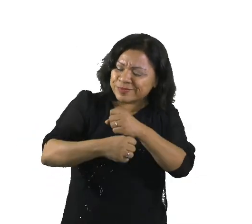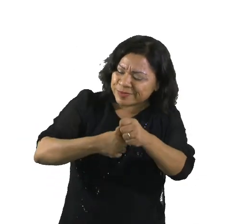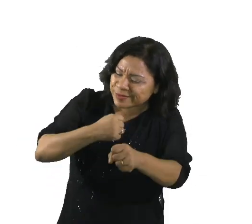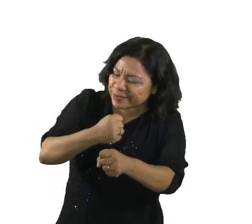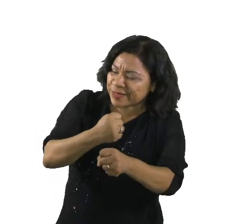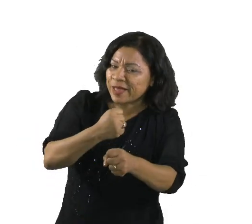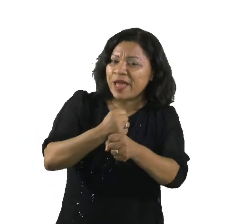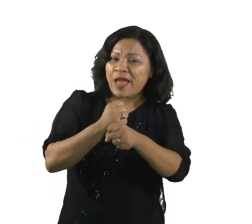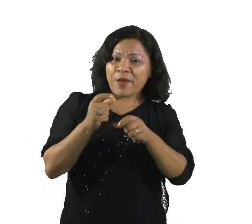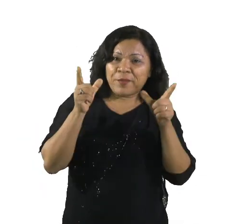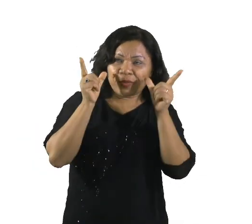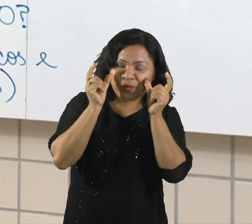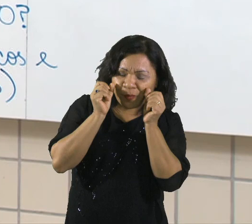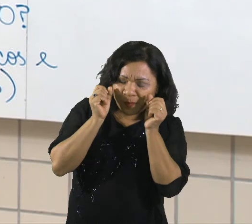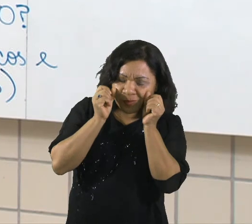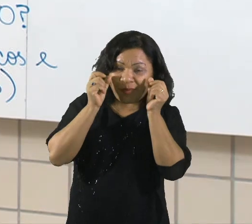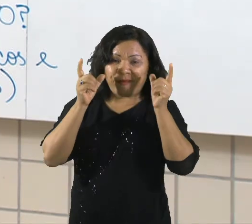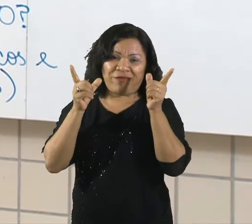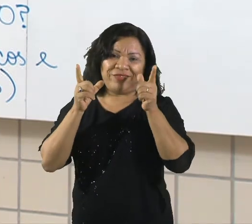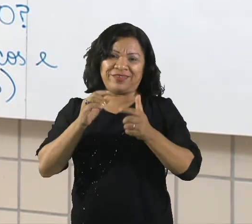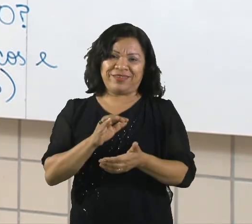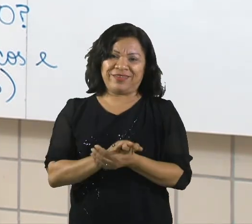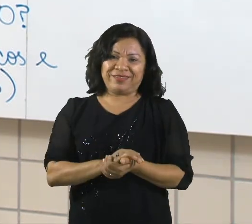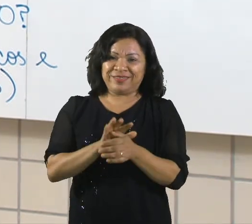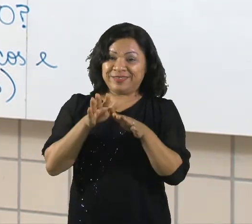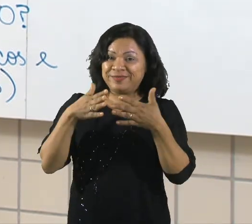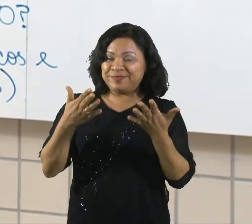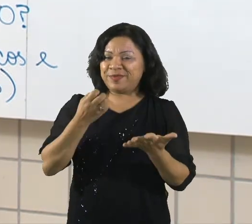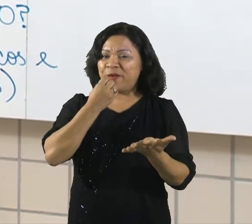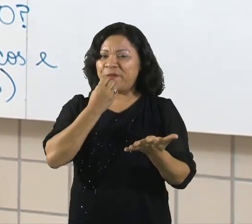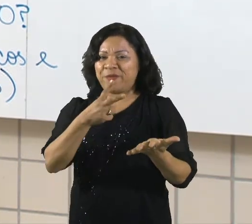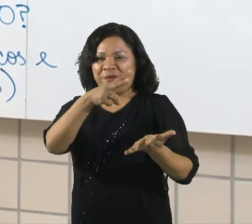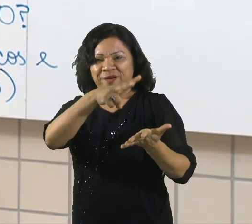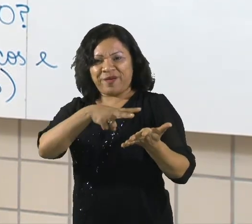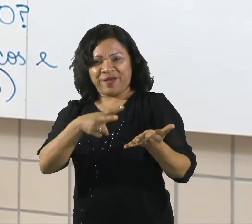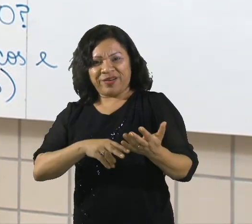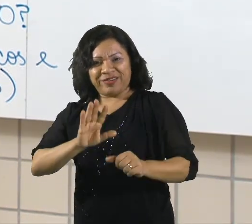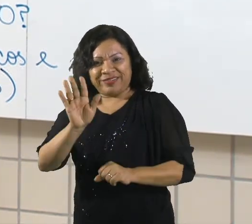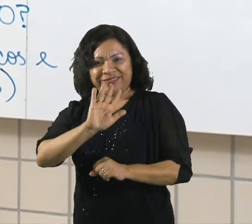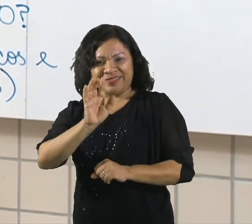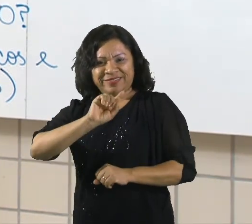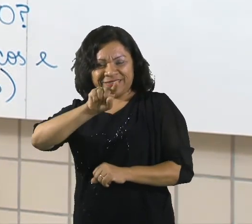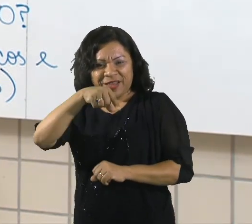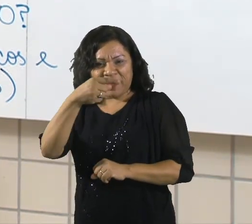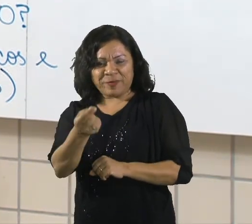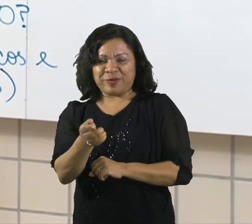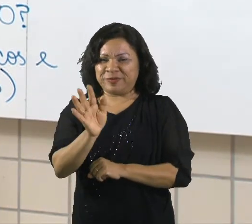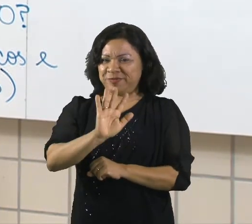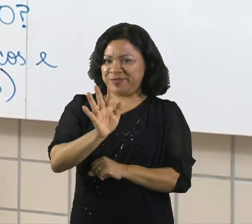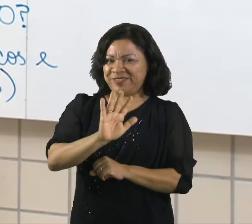dormindo ou acordado. Então, boa leitura e até a próxima. Tchau!